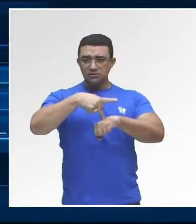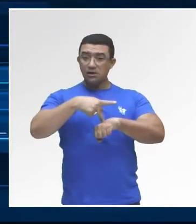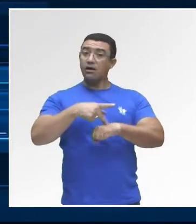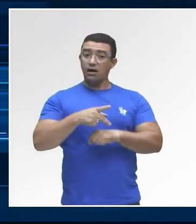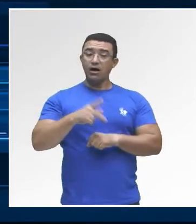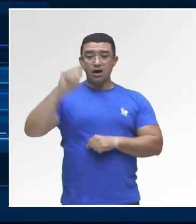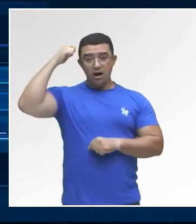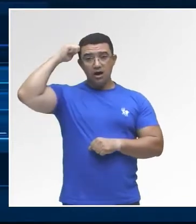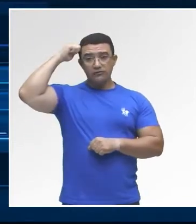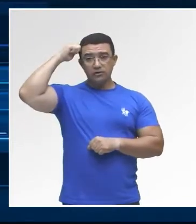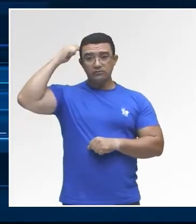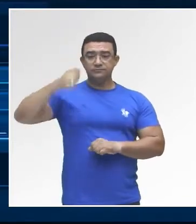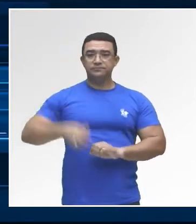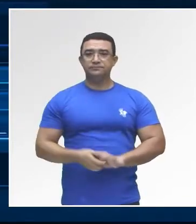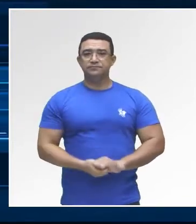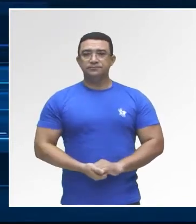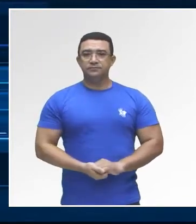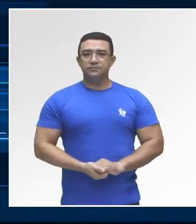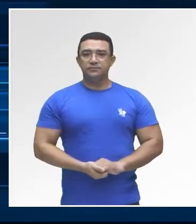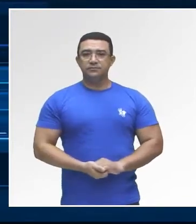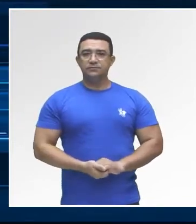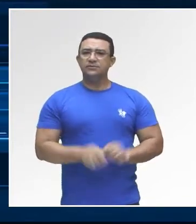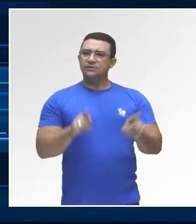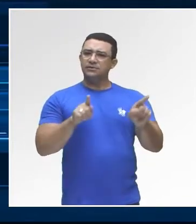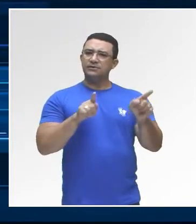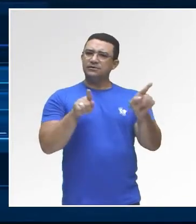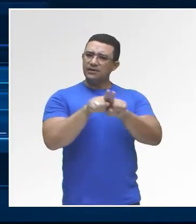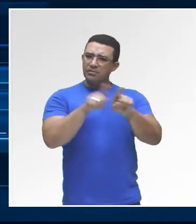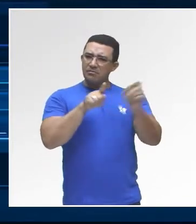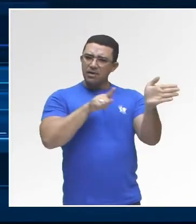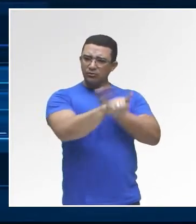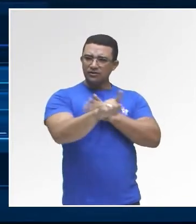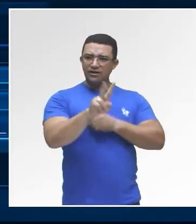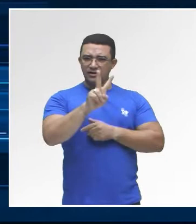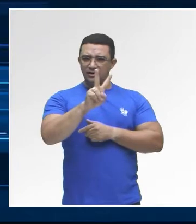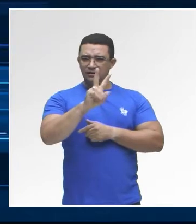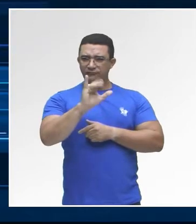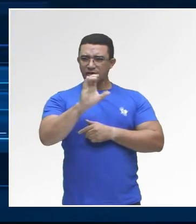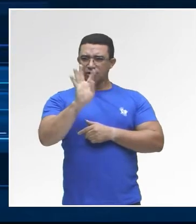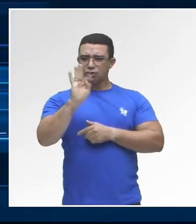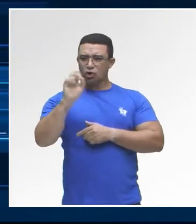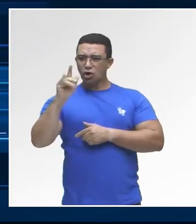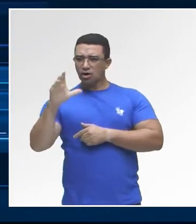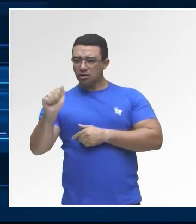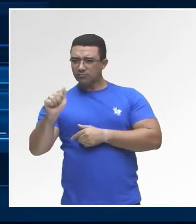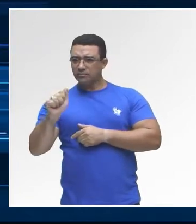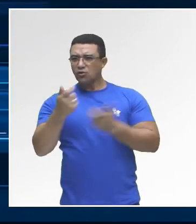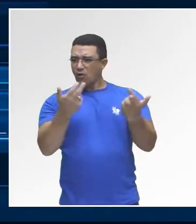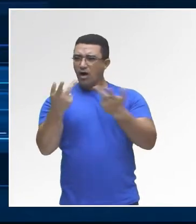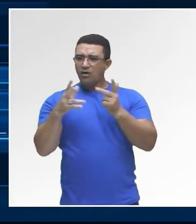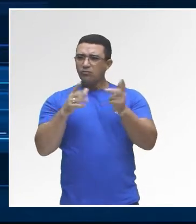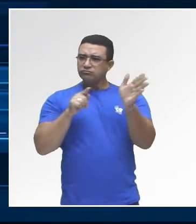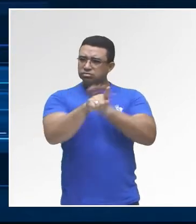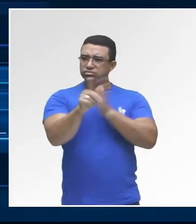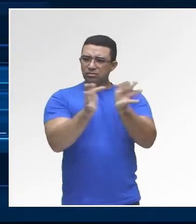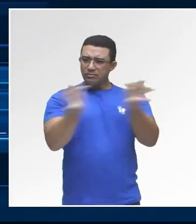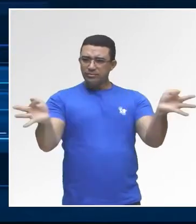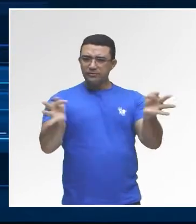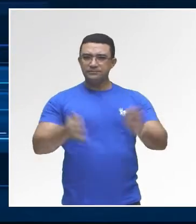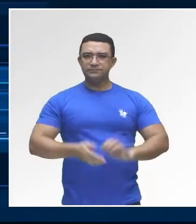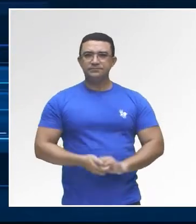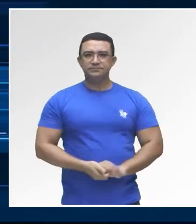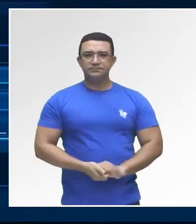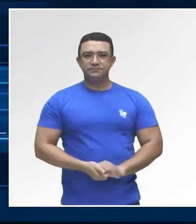African. Continuando nosso diálogo agora com a Victoria. Where do you come from, Victoria? I'm